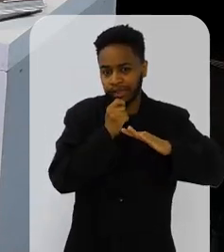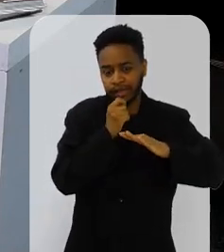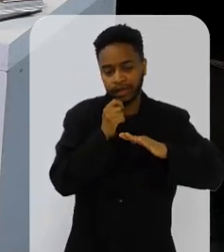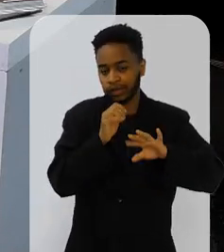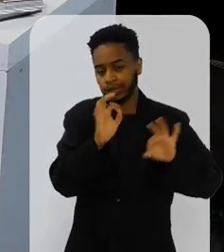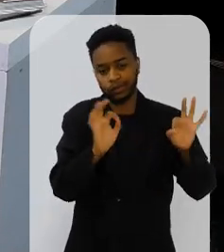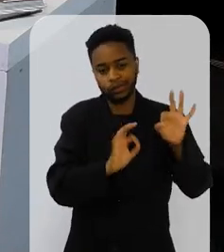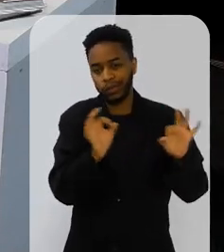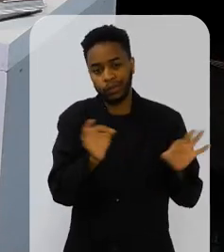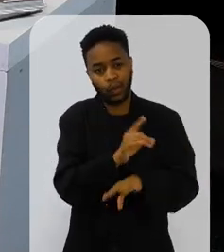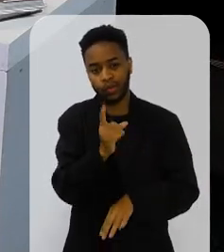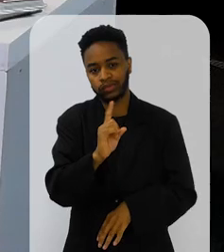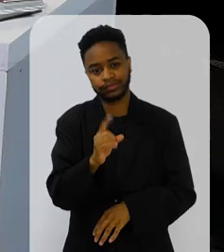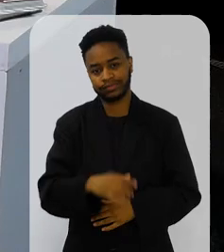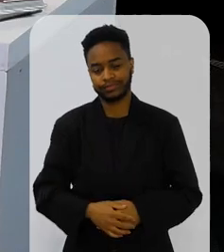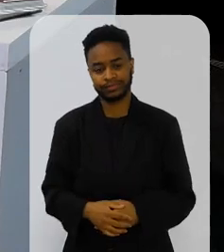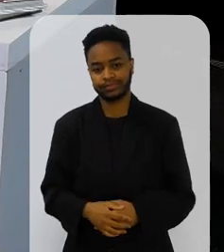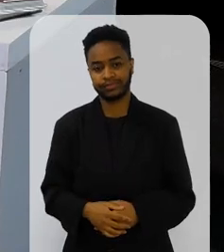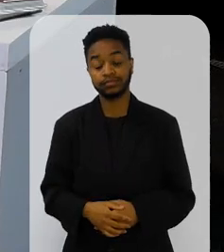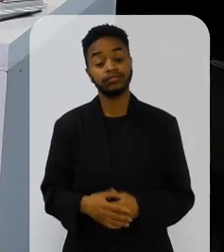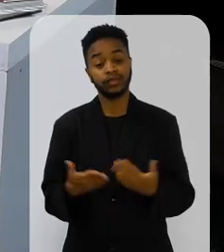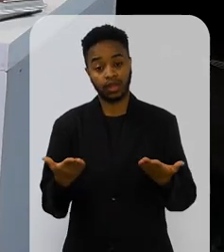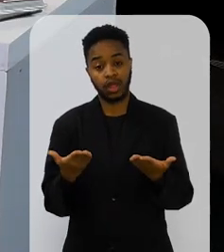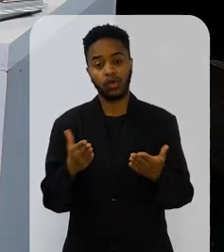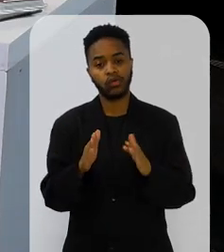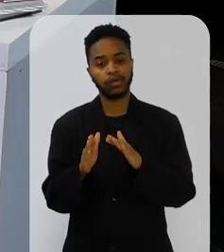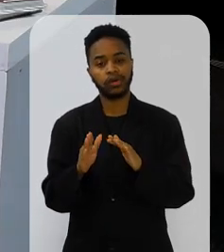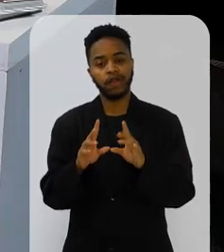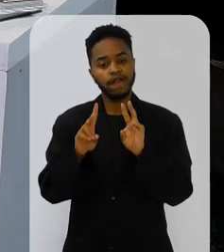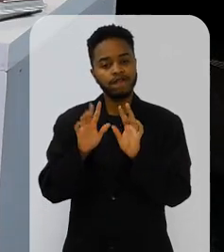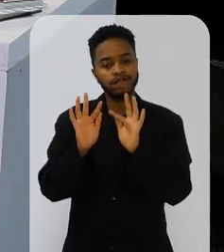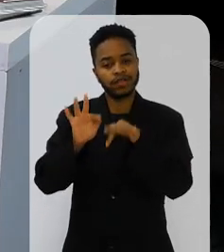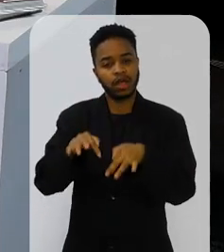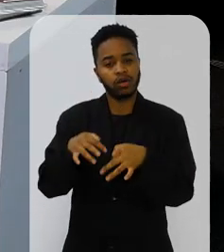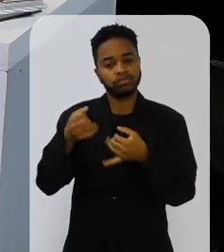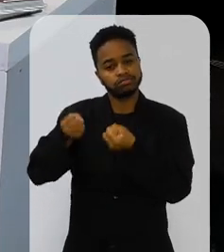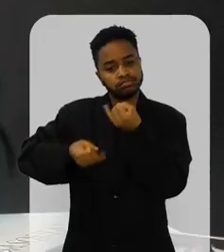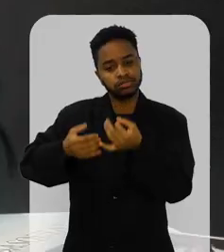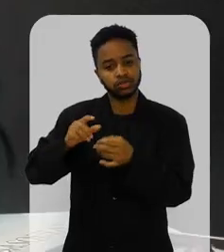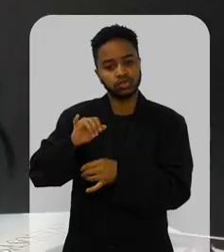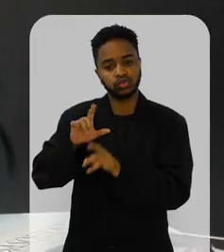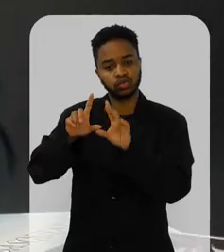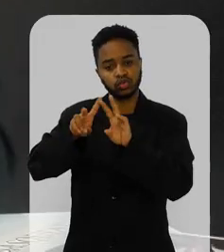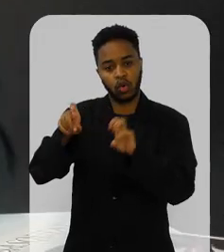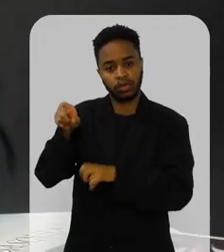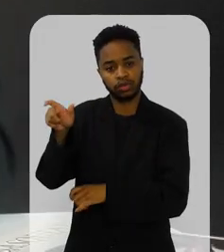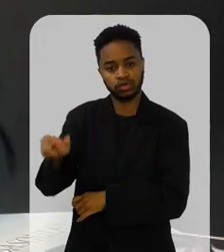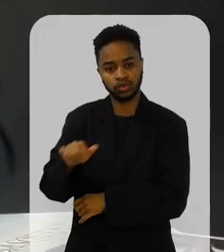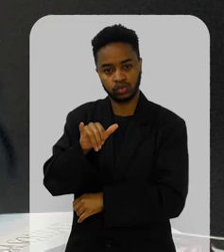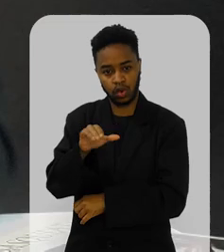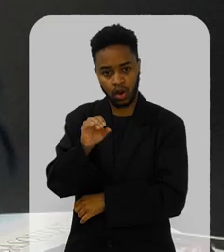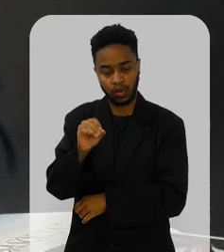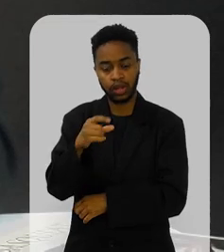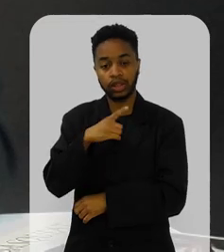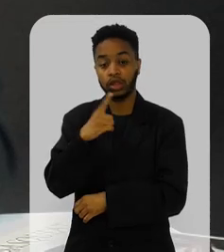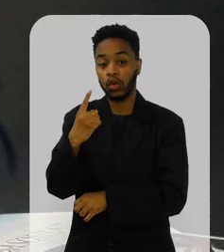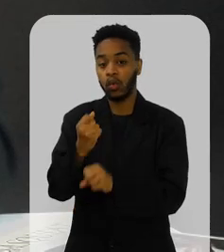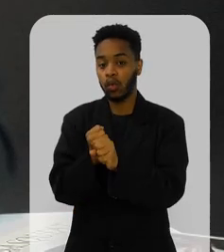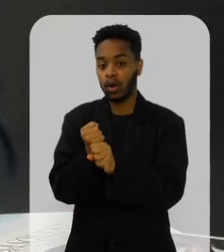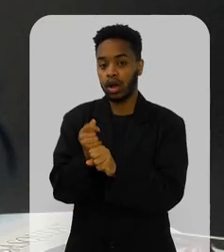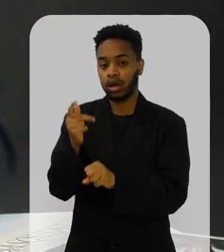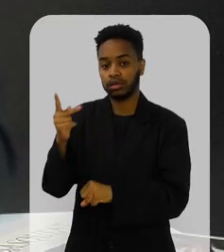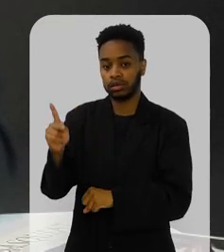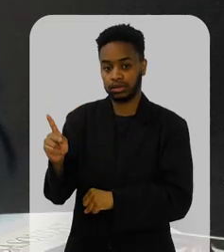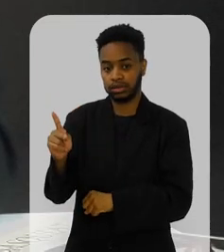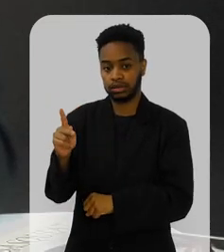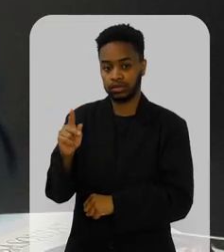nunca terminava. Só para concluir essa passagem do João, eu sempre faço esse relato. Em um ano de João